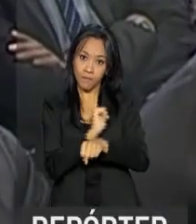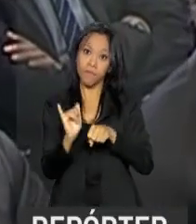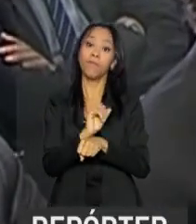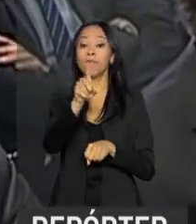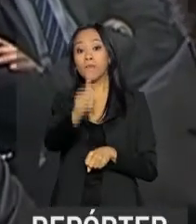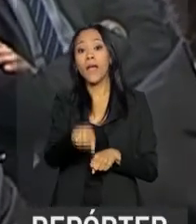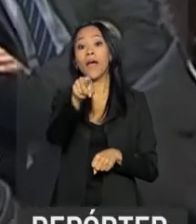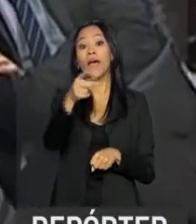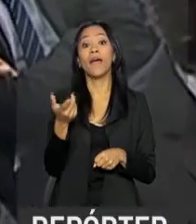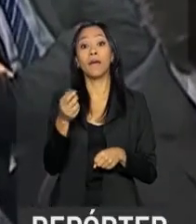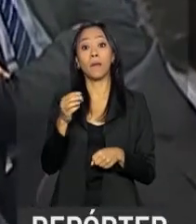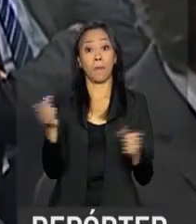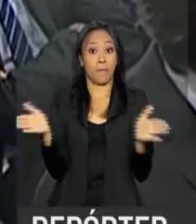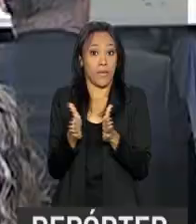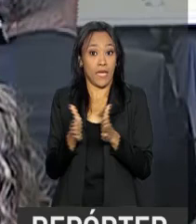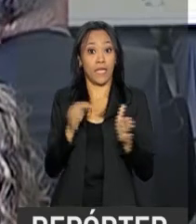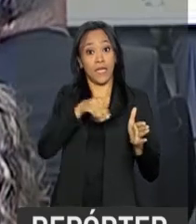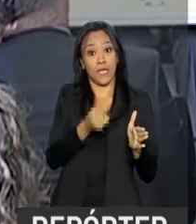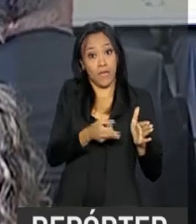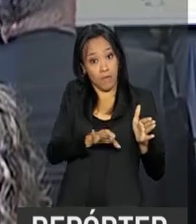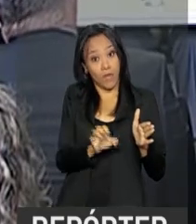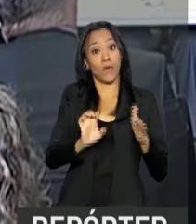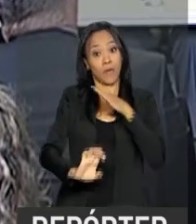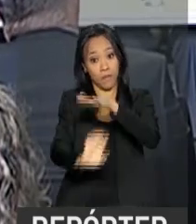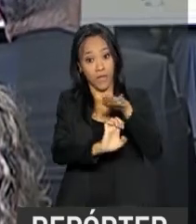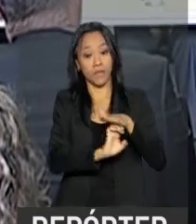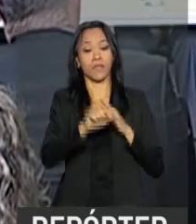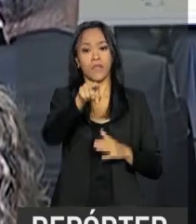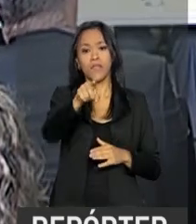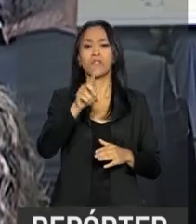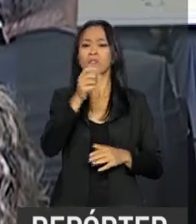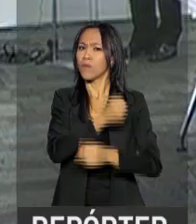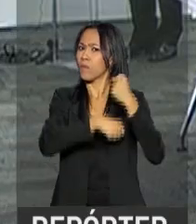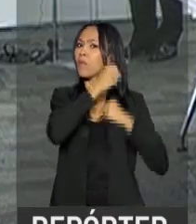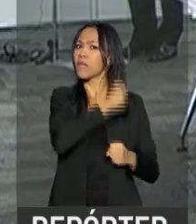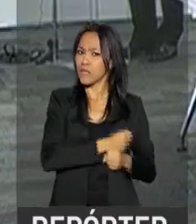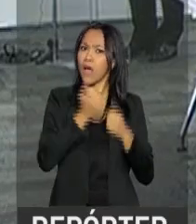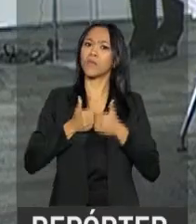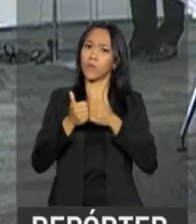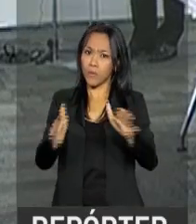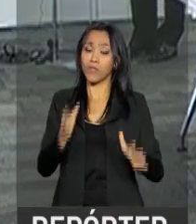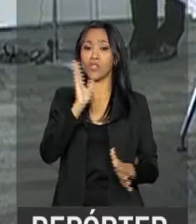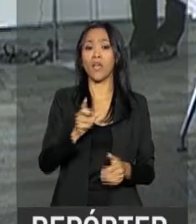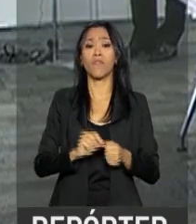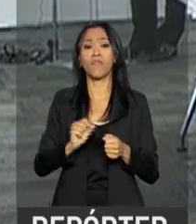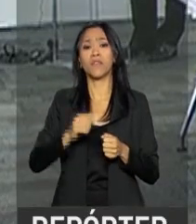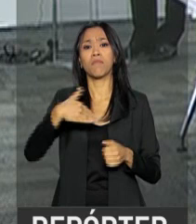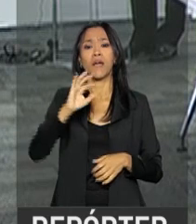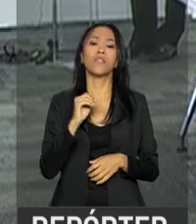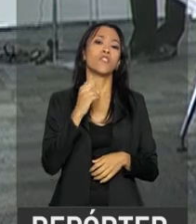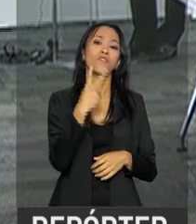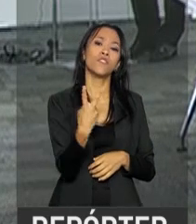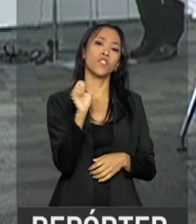da pequena e microempresa o canal que entrou em funcionamento no ano passado já realizou mais de 28